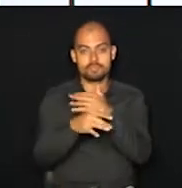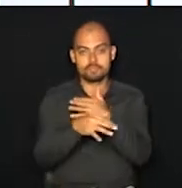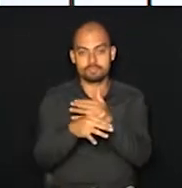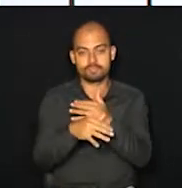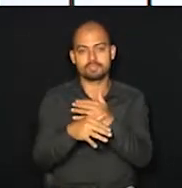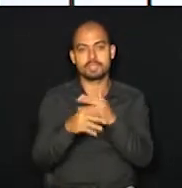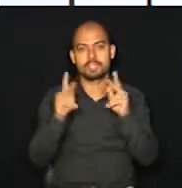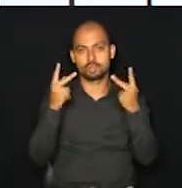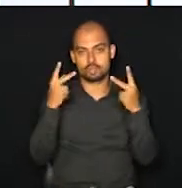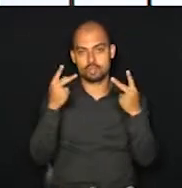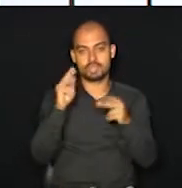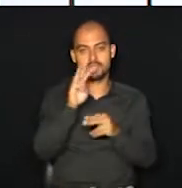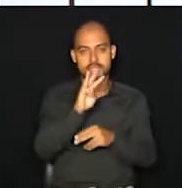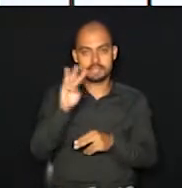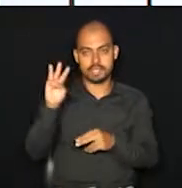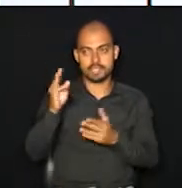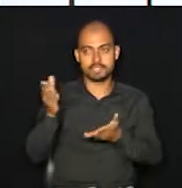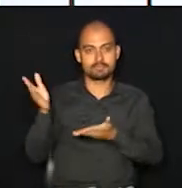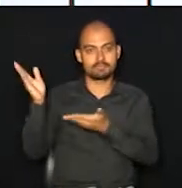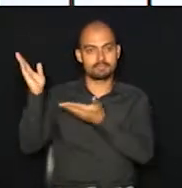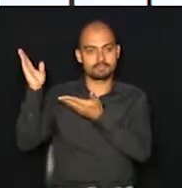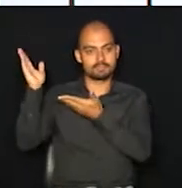site